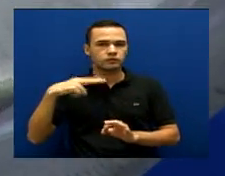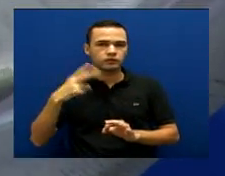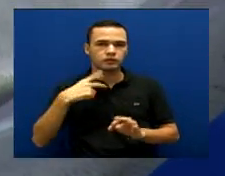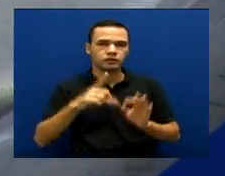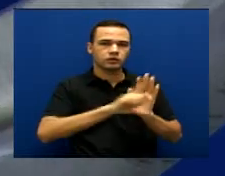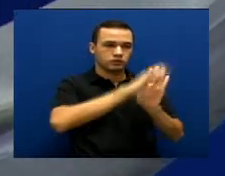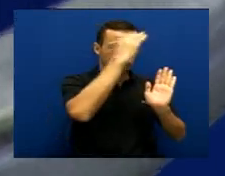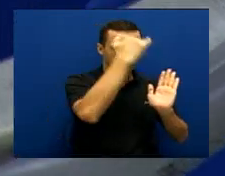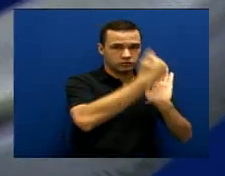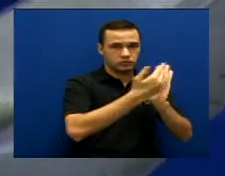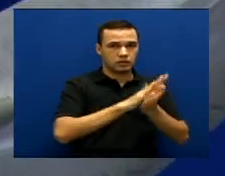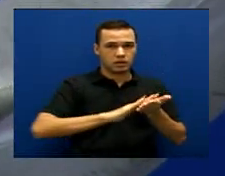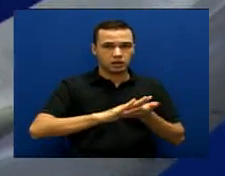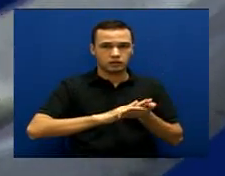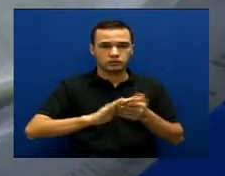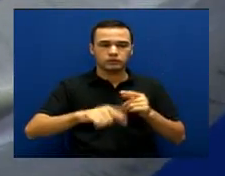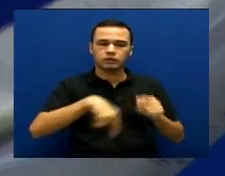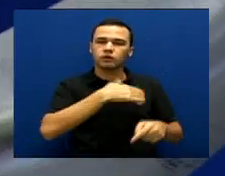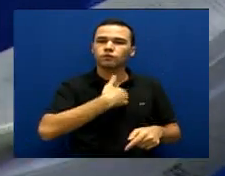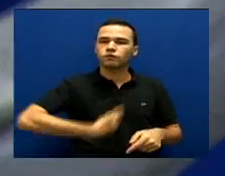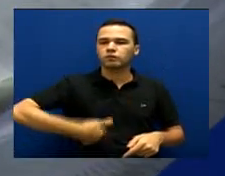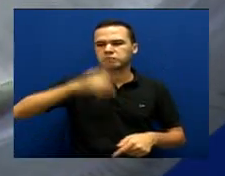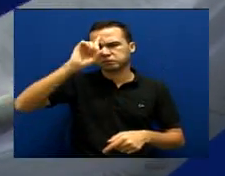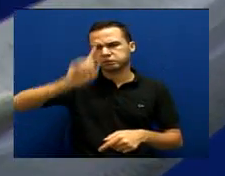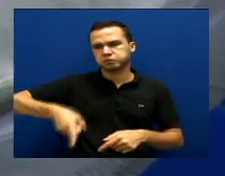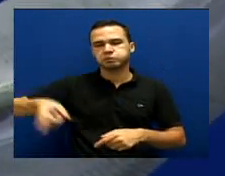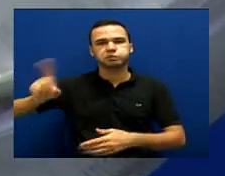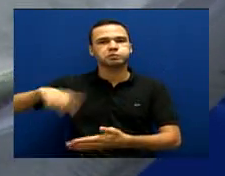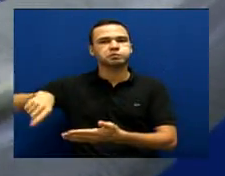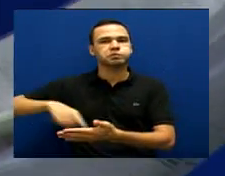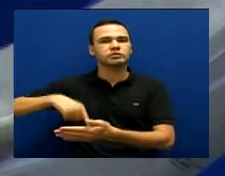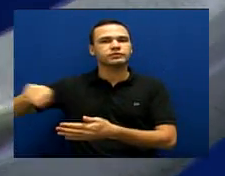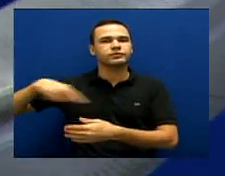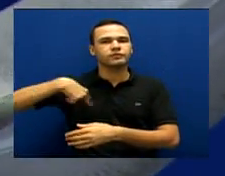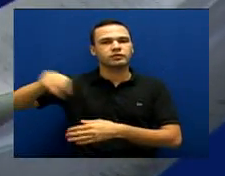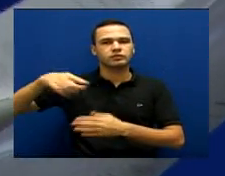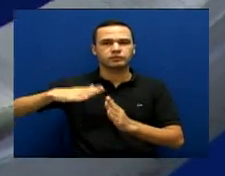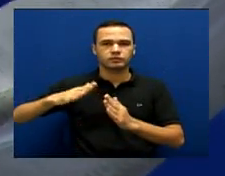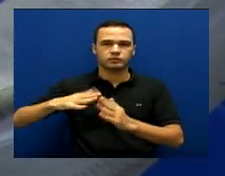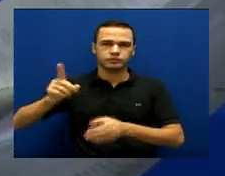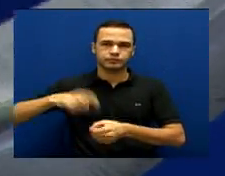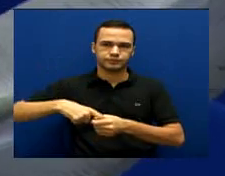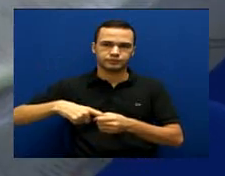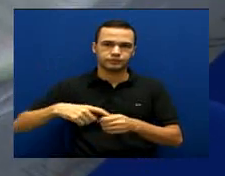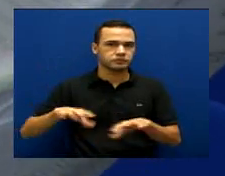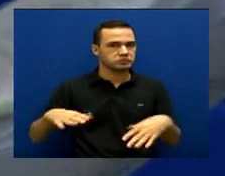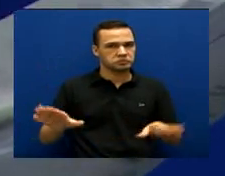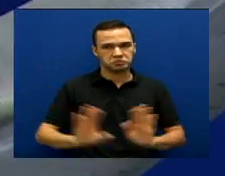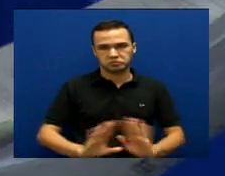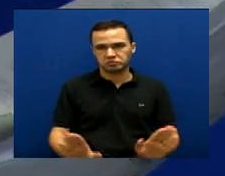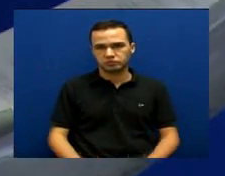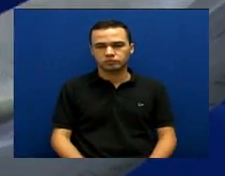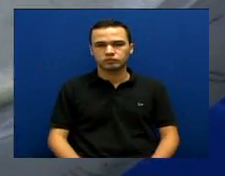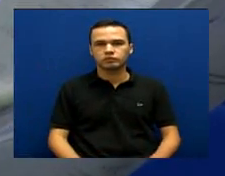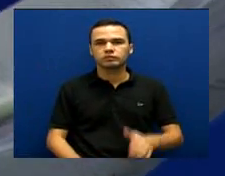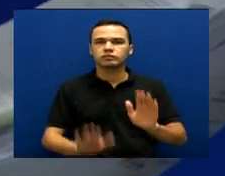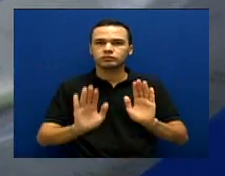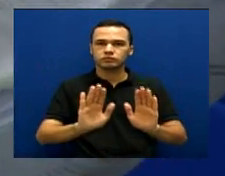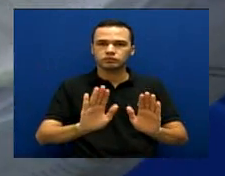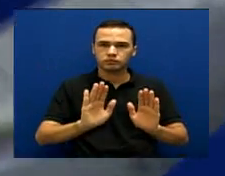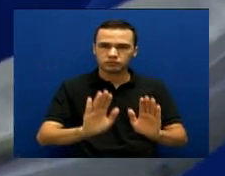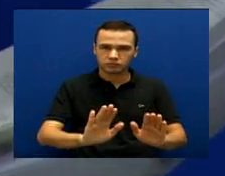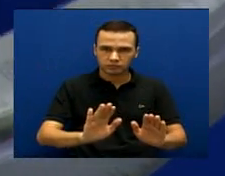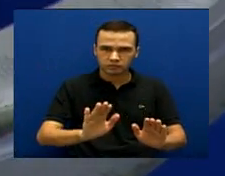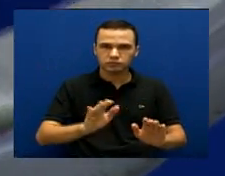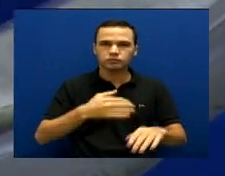lei a própria democracia manda o cara por de corupá caso o suplente vem é isso aí agora é preciso fazer uma